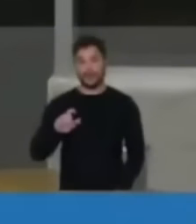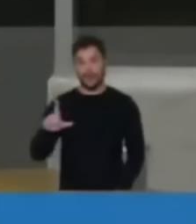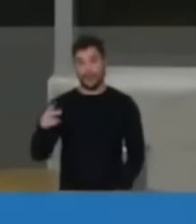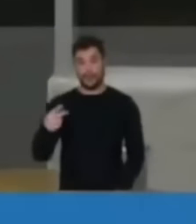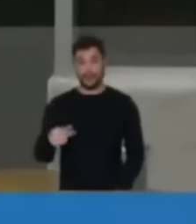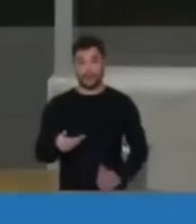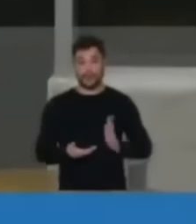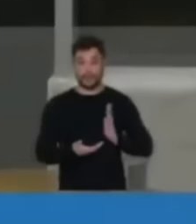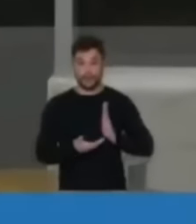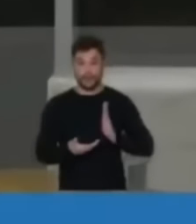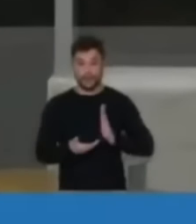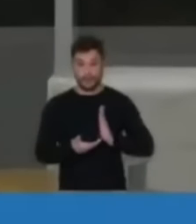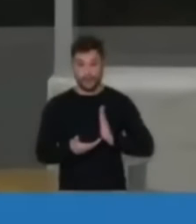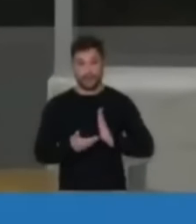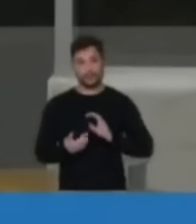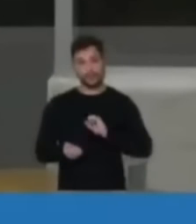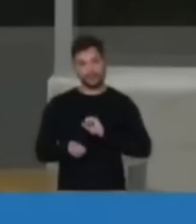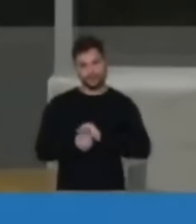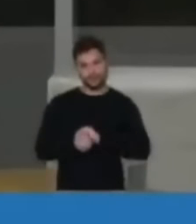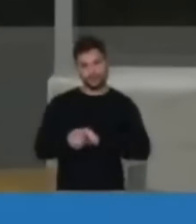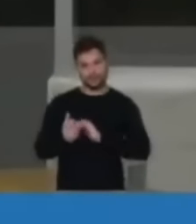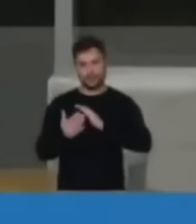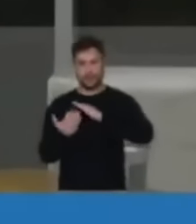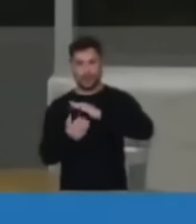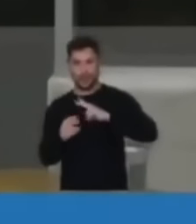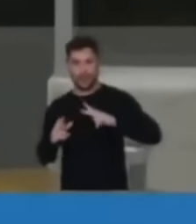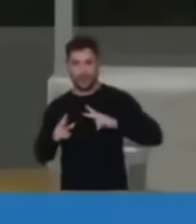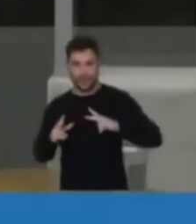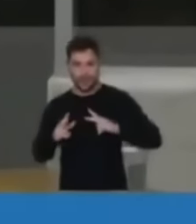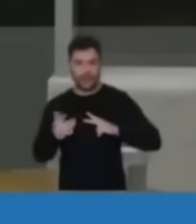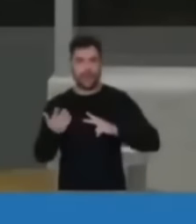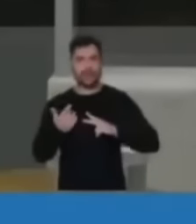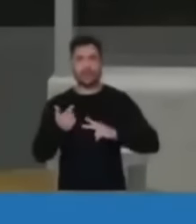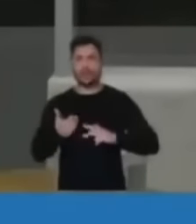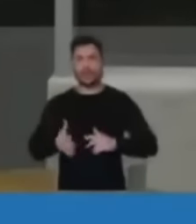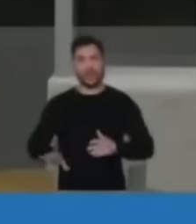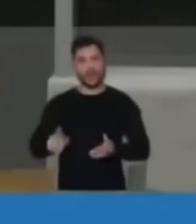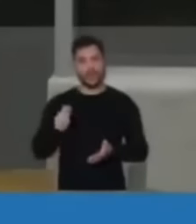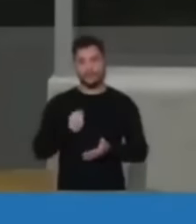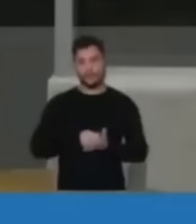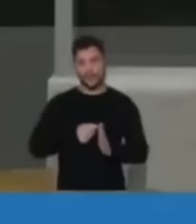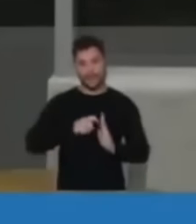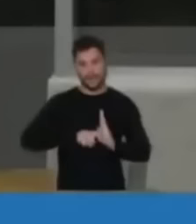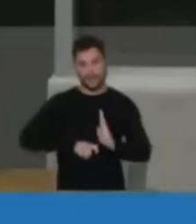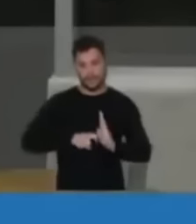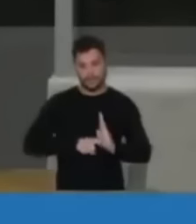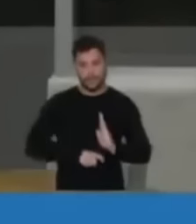aqueles que dormem com o mercado financeiro, que não querem pagar impostos, que acham que não precisa Estado,